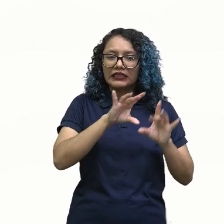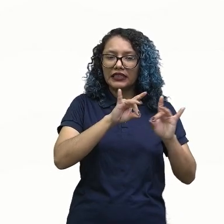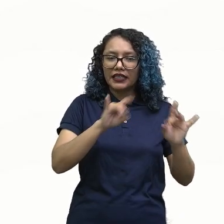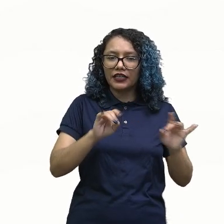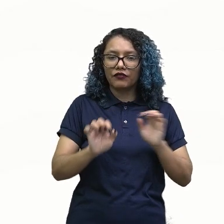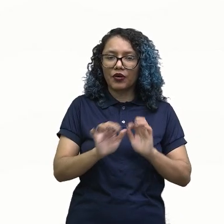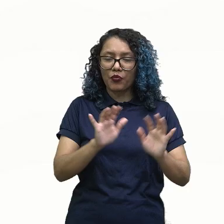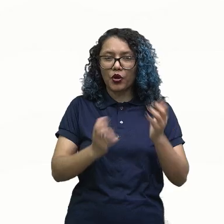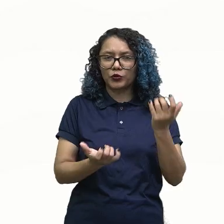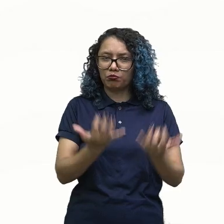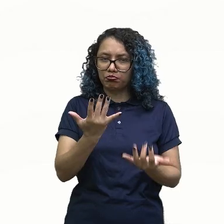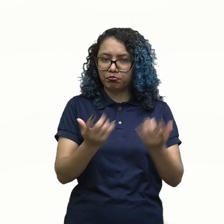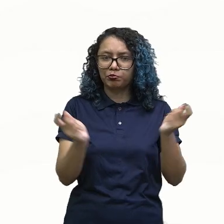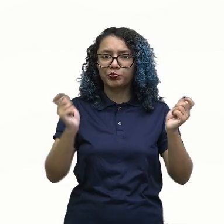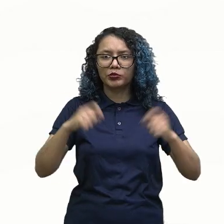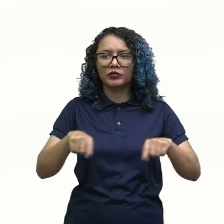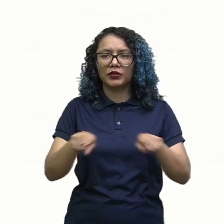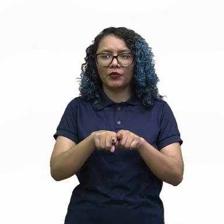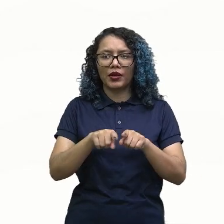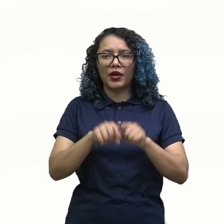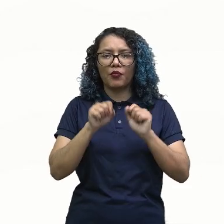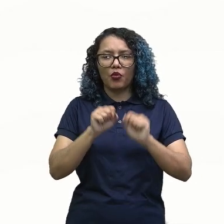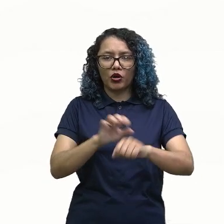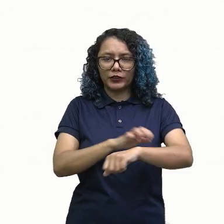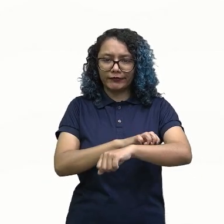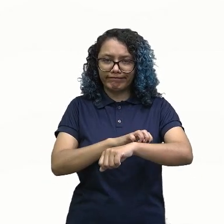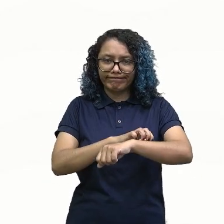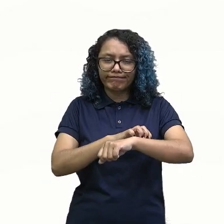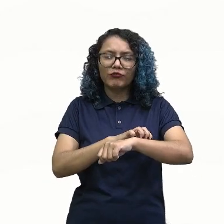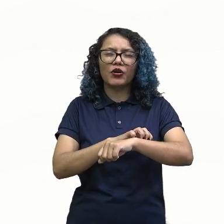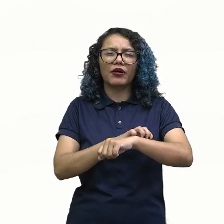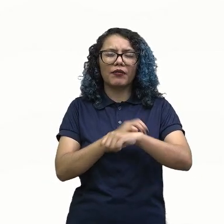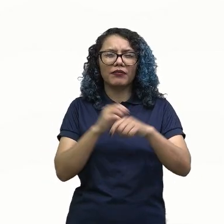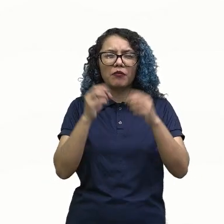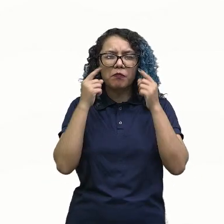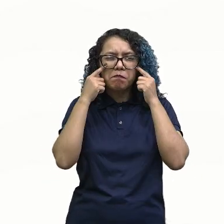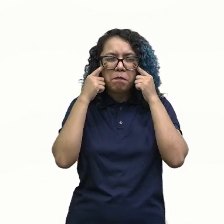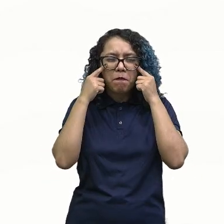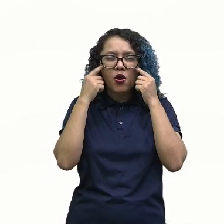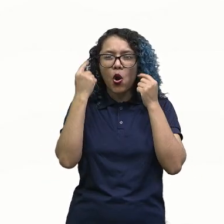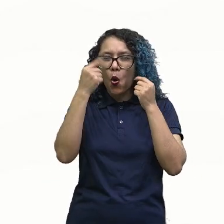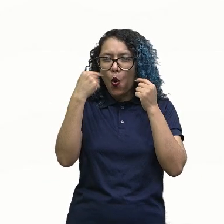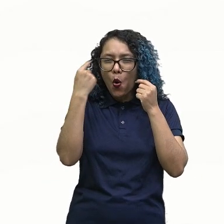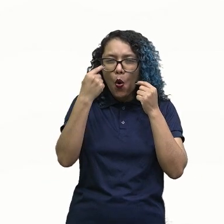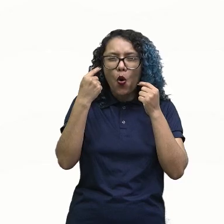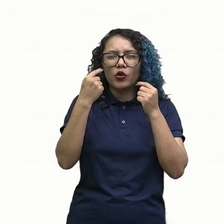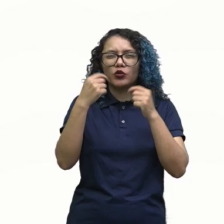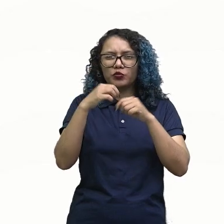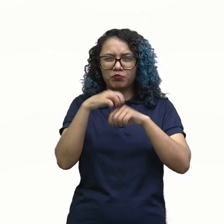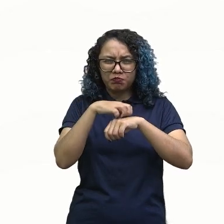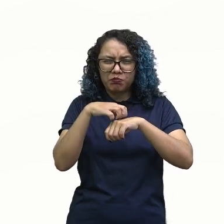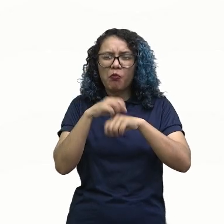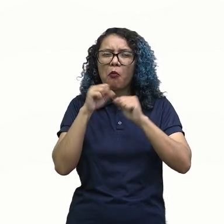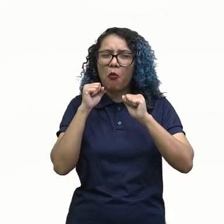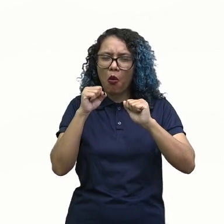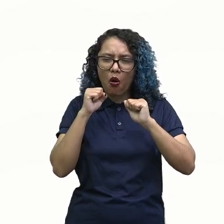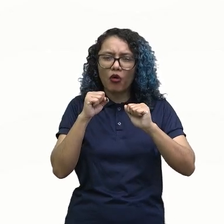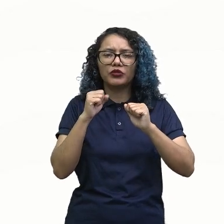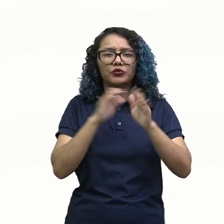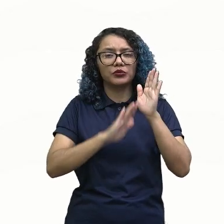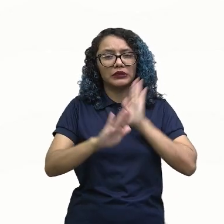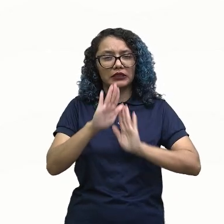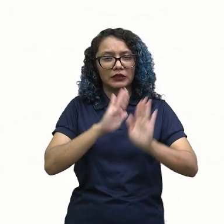inflamáveis, provoca irritação ocular grave. Então tome cuidado com essas